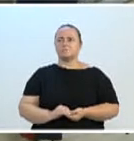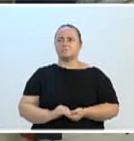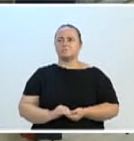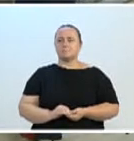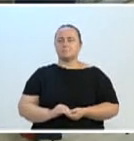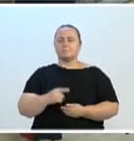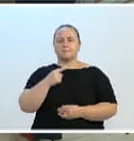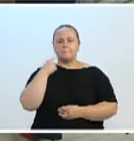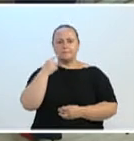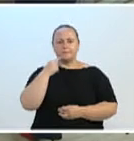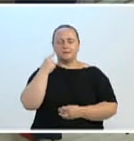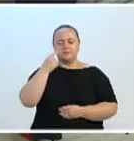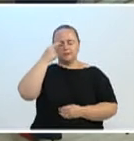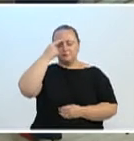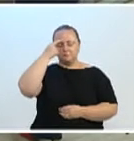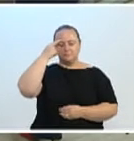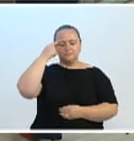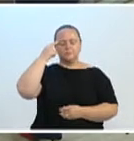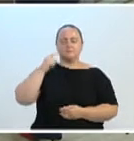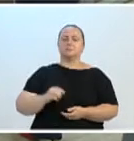Vereador Ito.